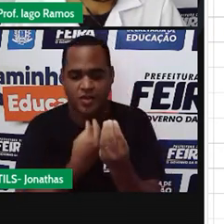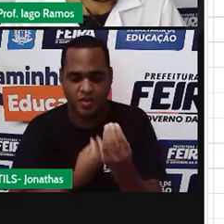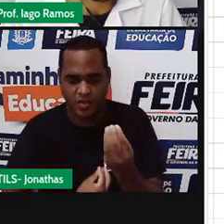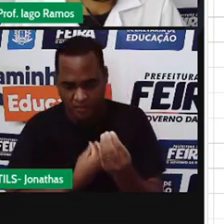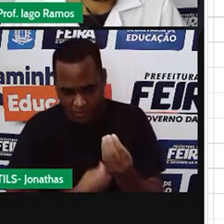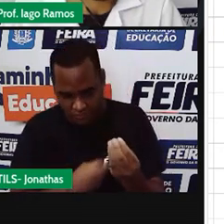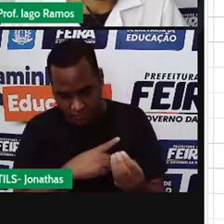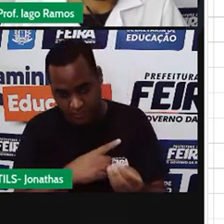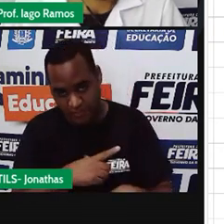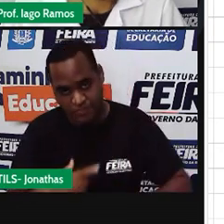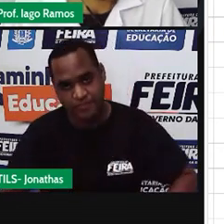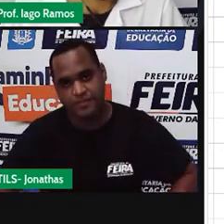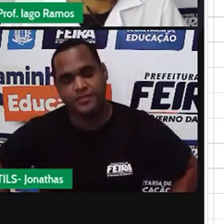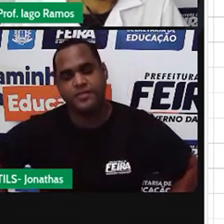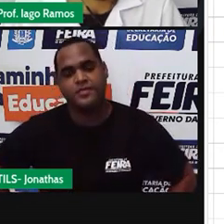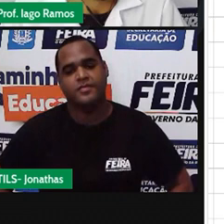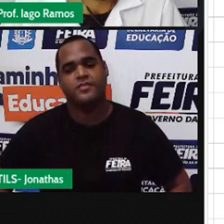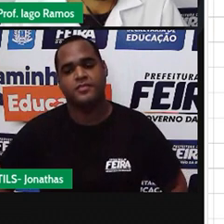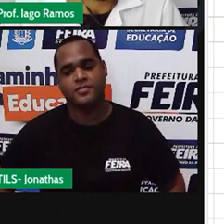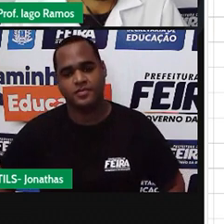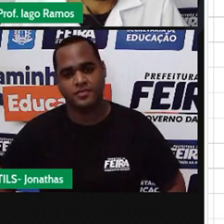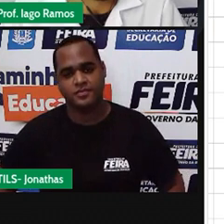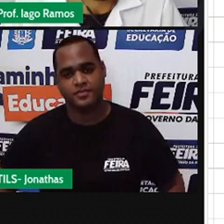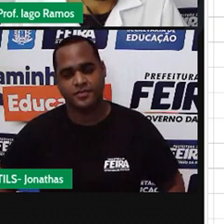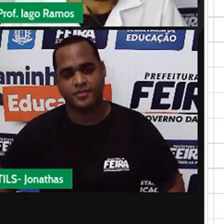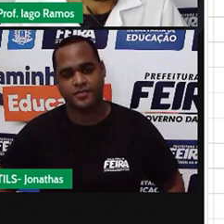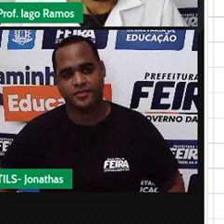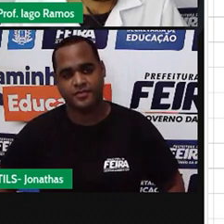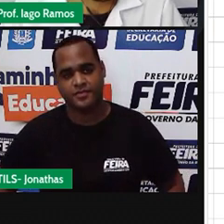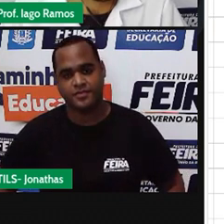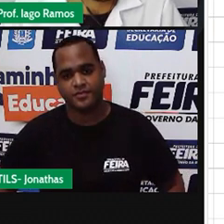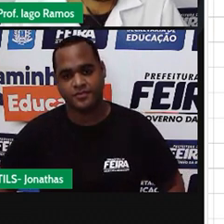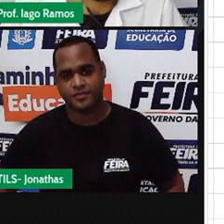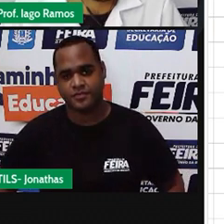E aí E aí